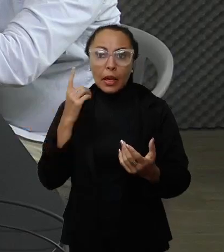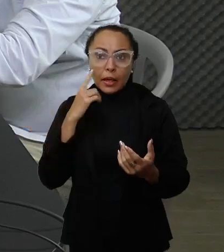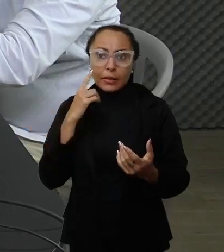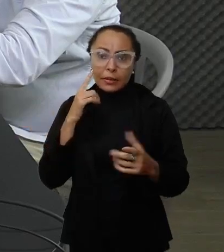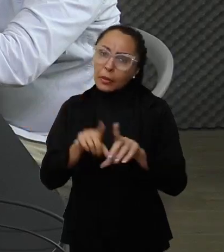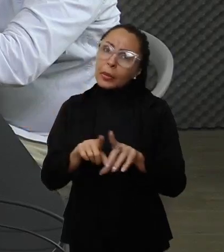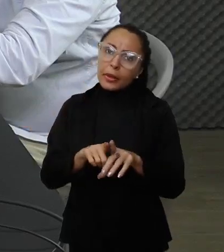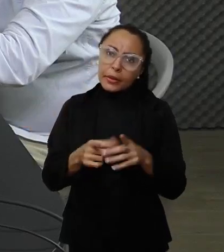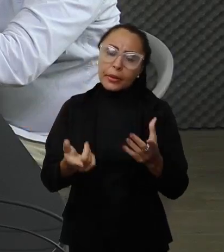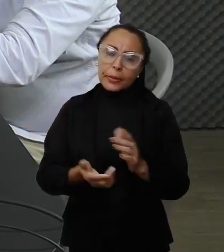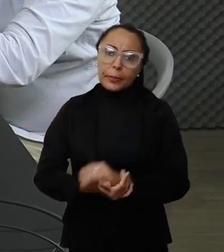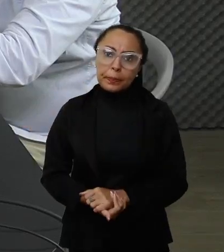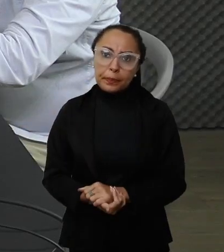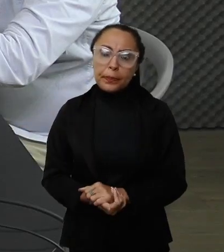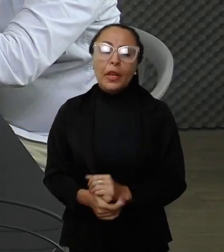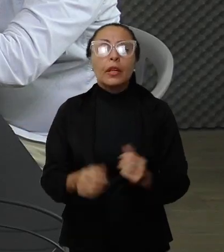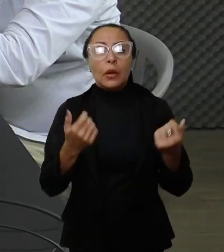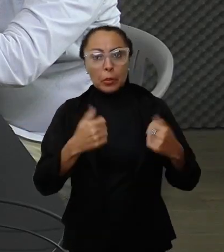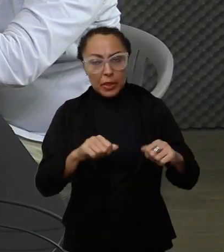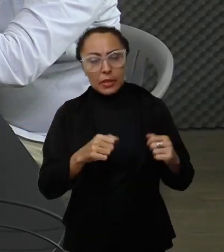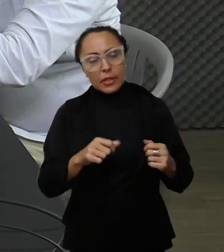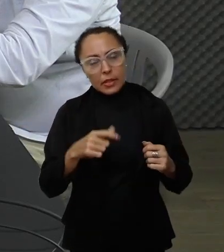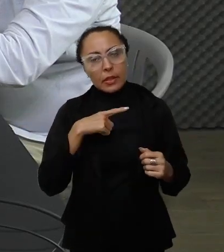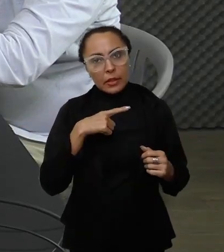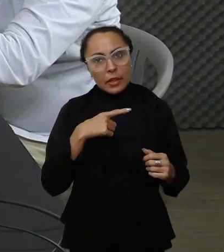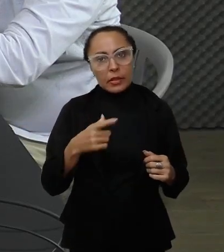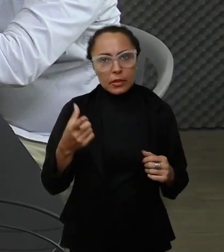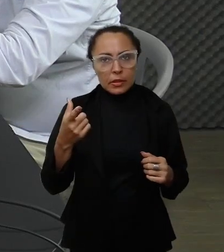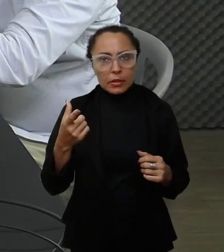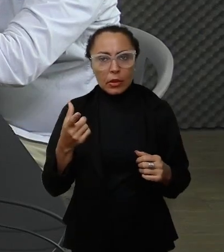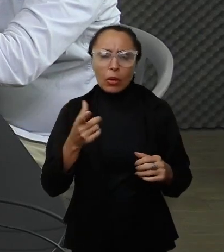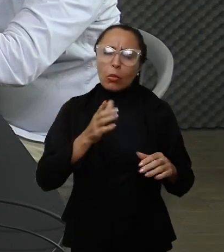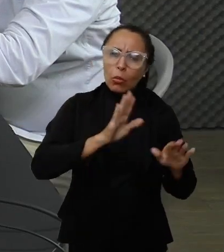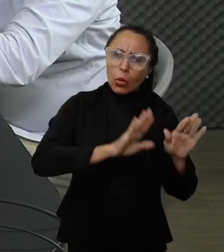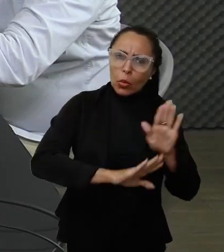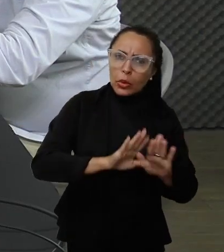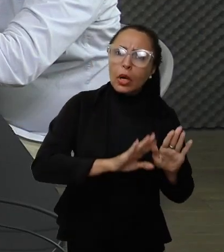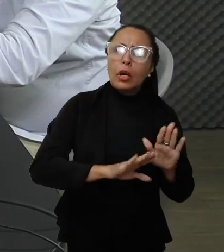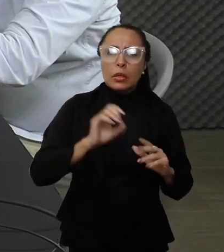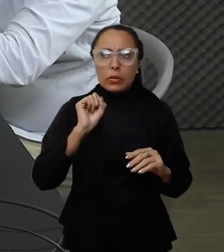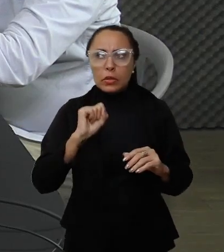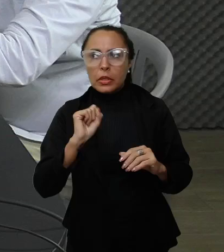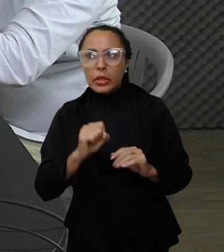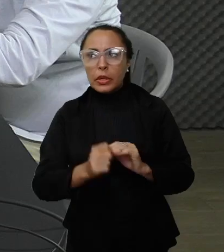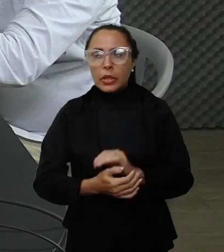aberto, né? Então, precisa se ter um cuidado, algo